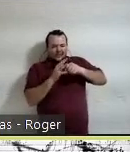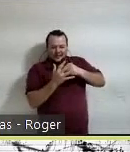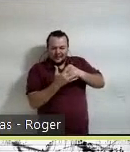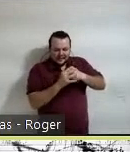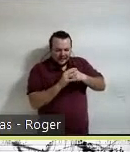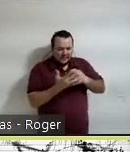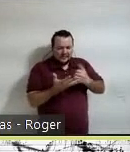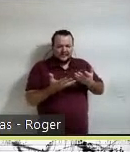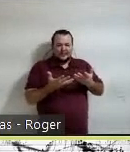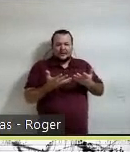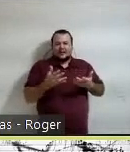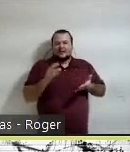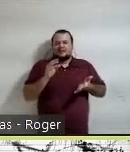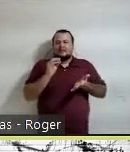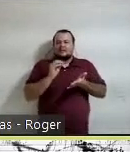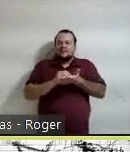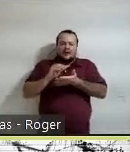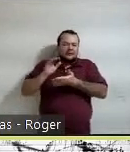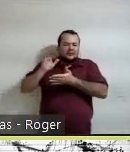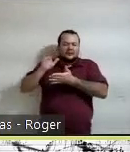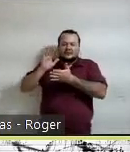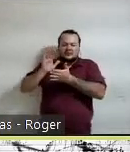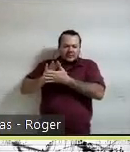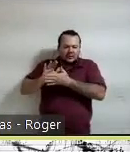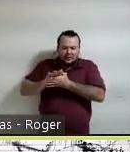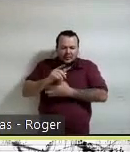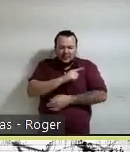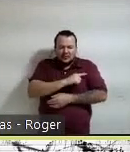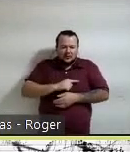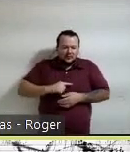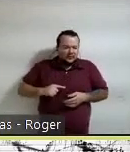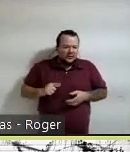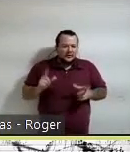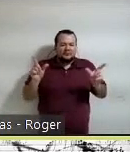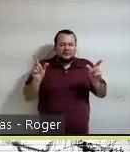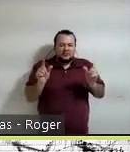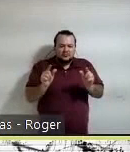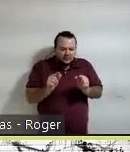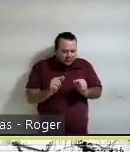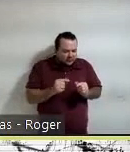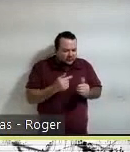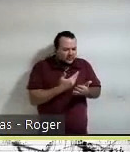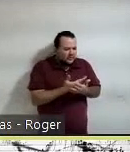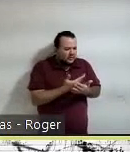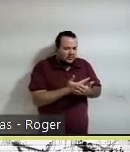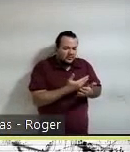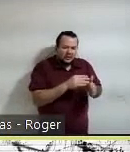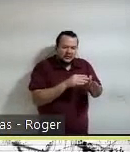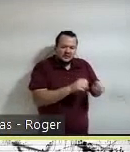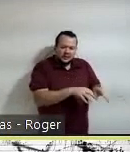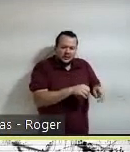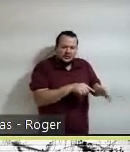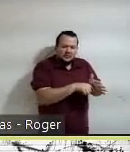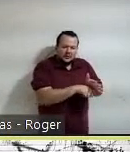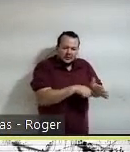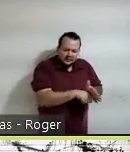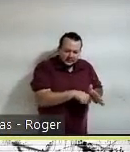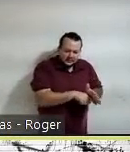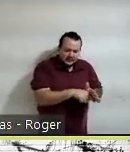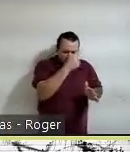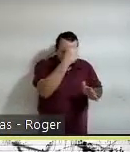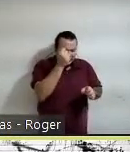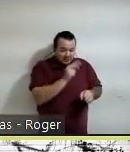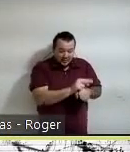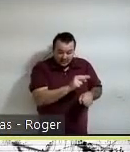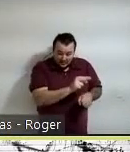descabidos propósitos de nossos governantes para minar a educação, a pesquisa e seus atores defensores, de algum modo tentei